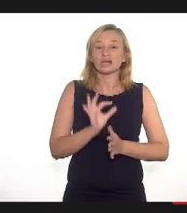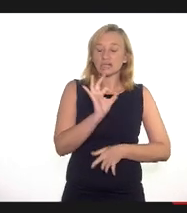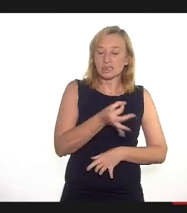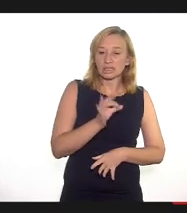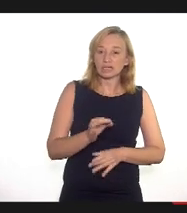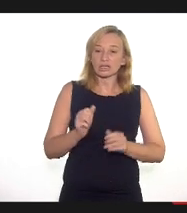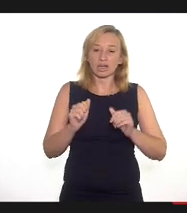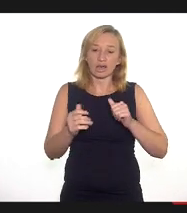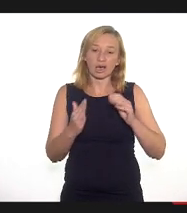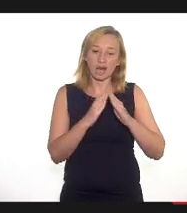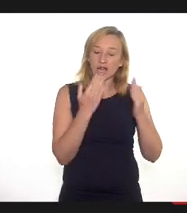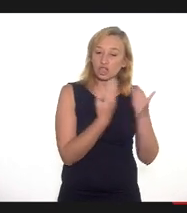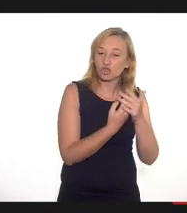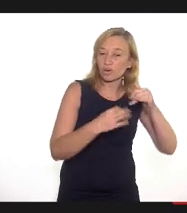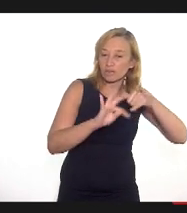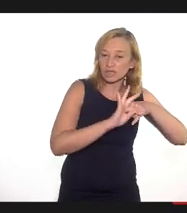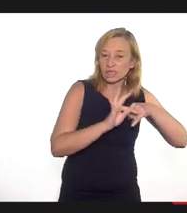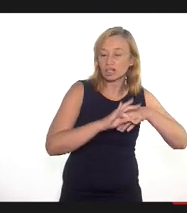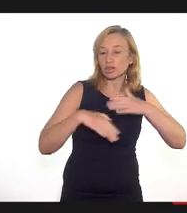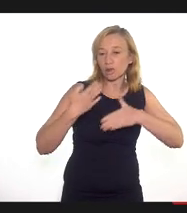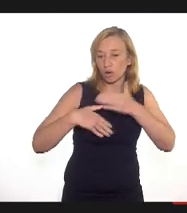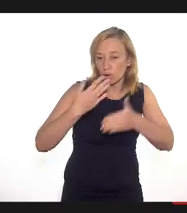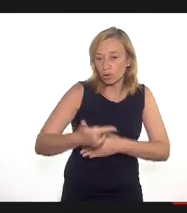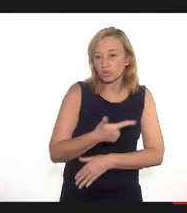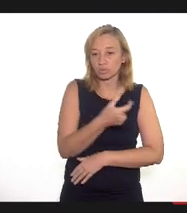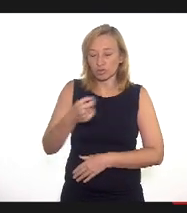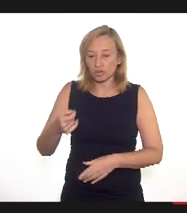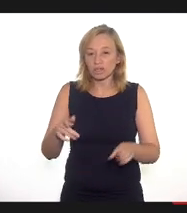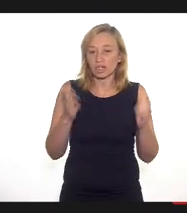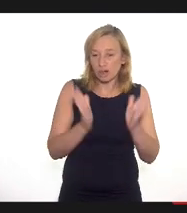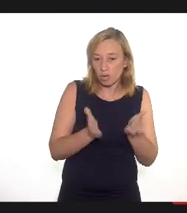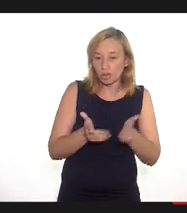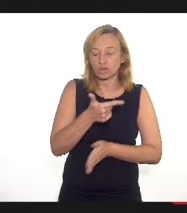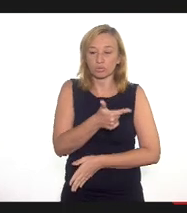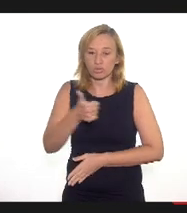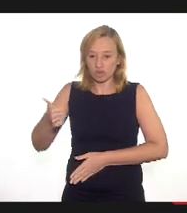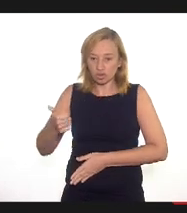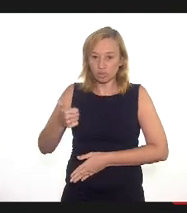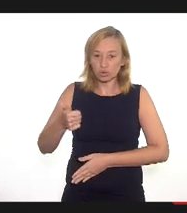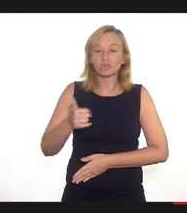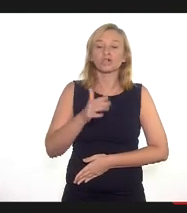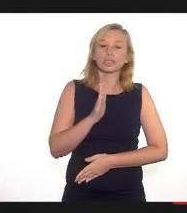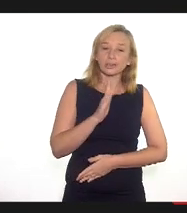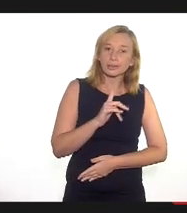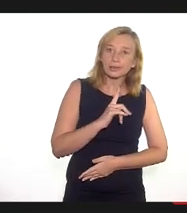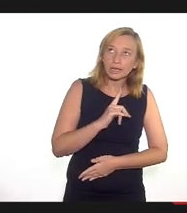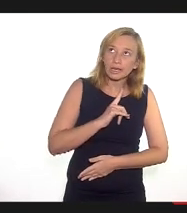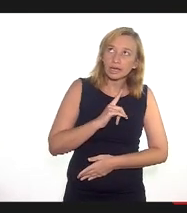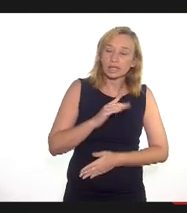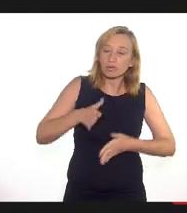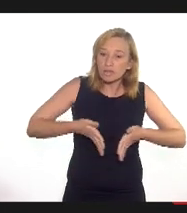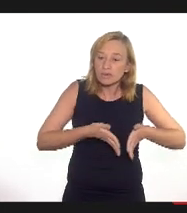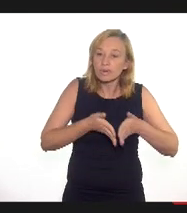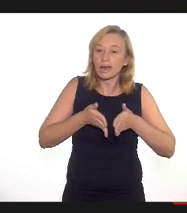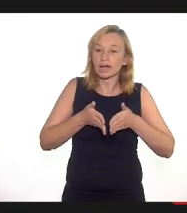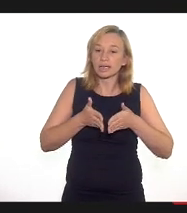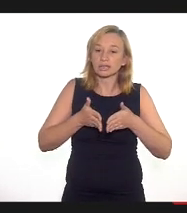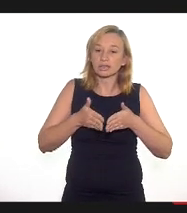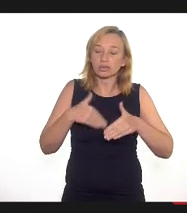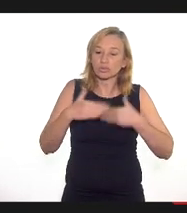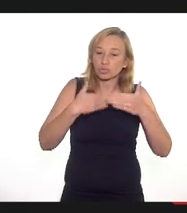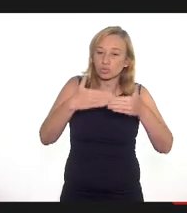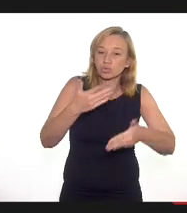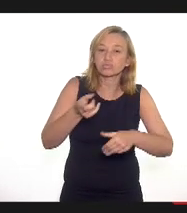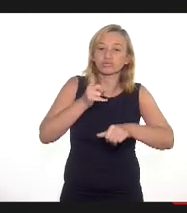FAETEC, ao longo de 2020 e agora em 2021, a gente tem assim caminhado, né, ao longo desse